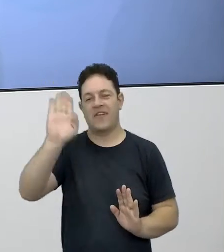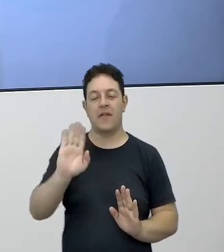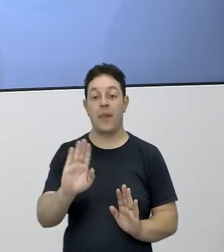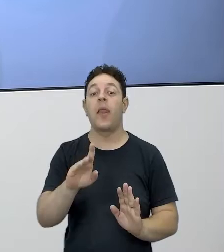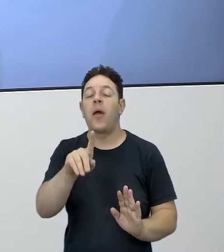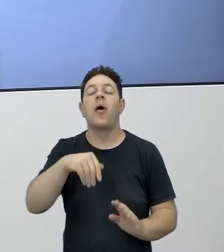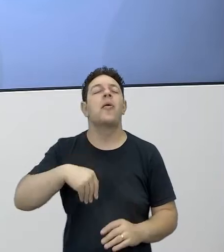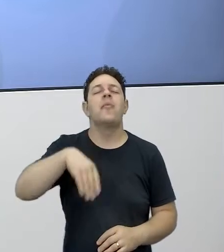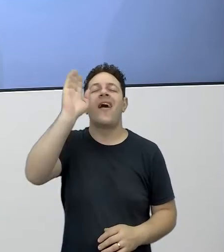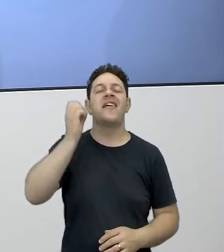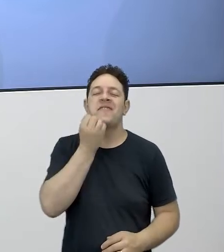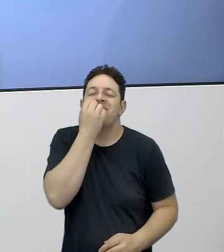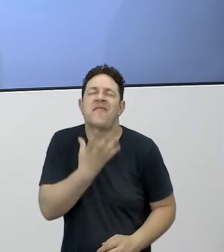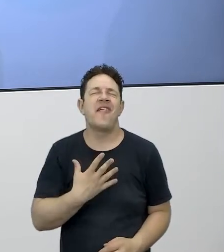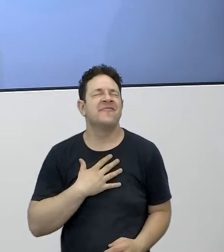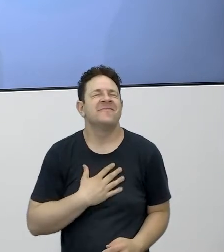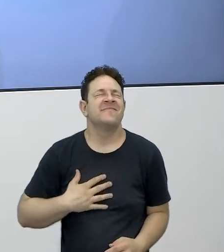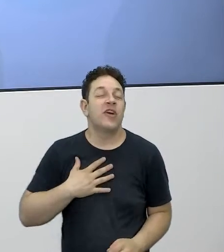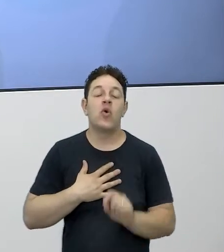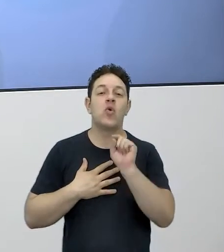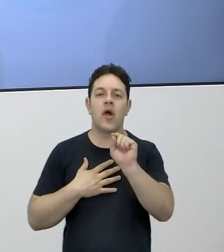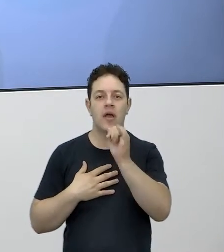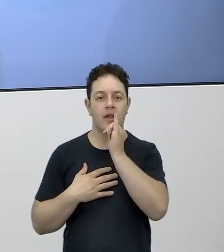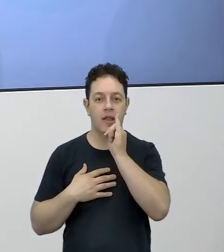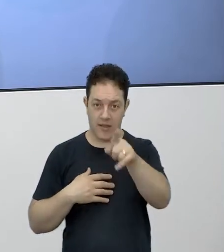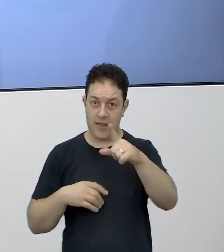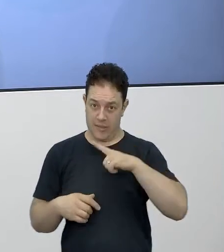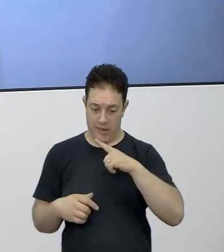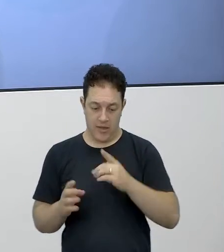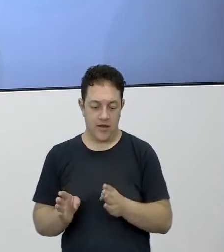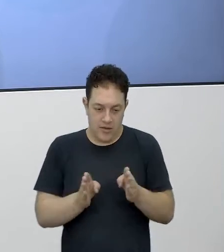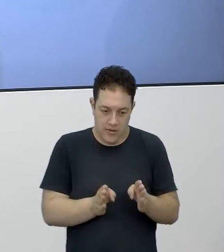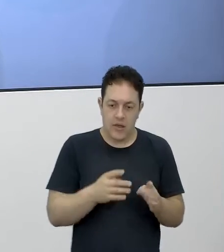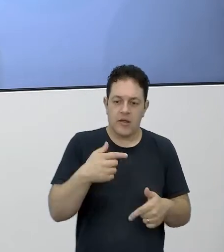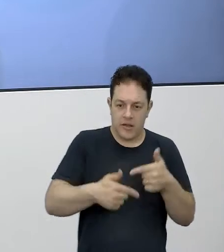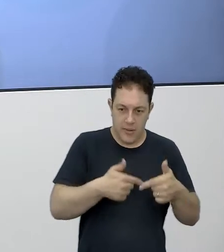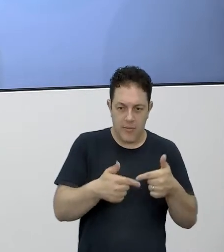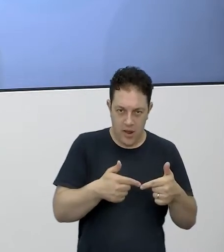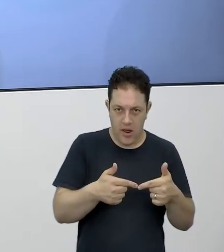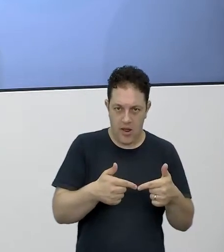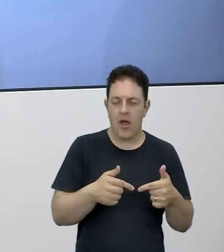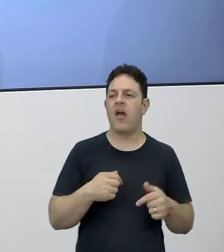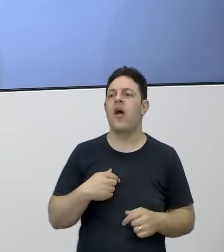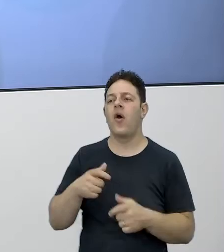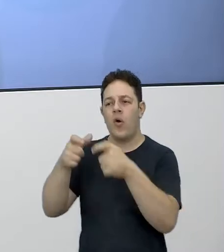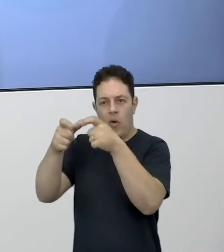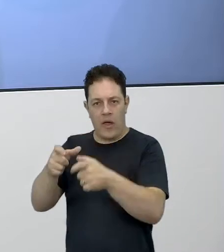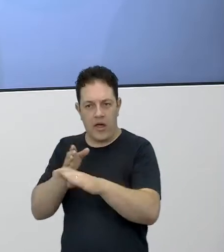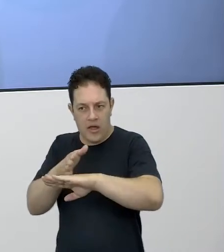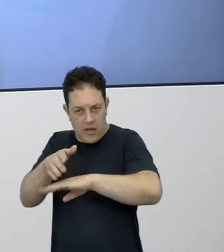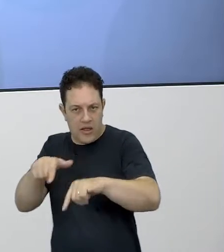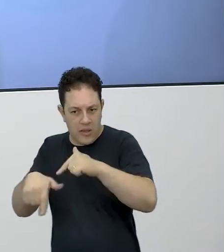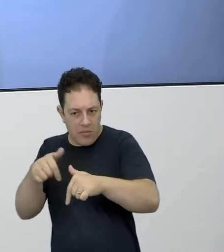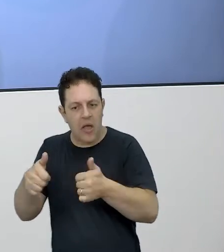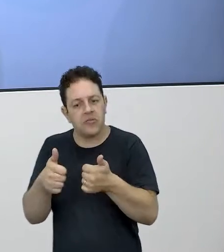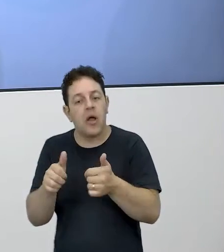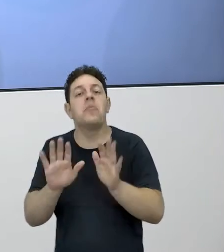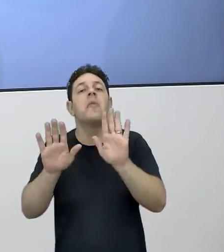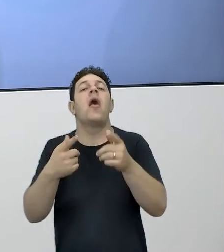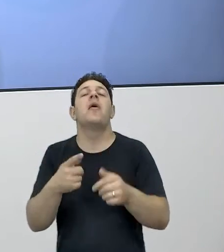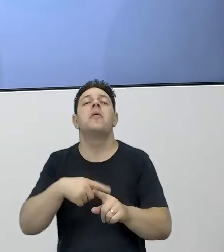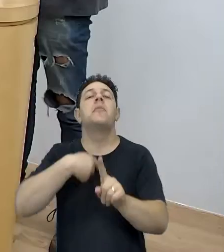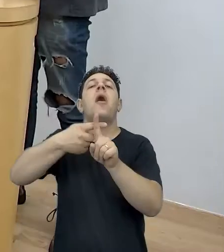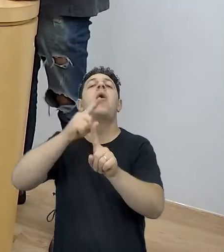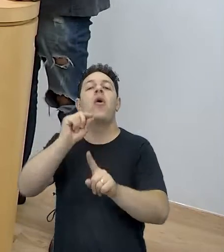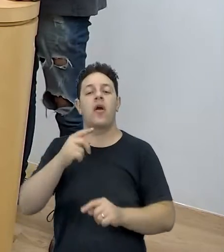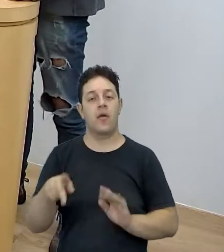gostosas e prazerosas da vida quando você não tem só um trabalho. Quando você não tem só um emprego, você também tem